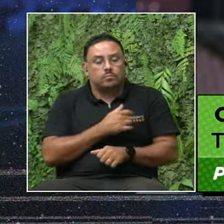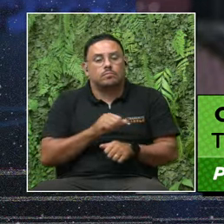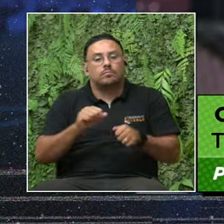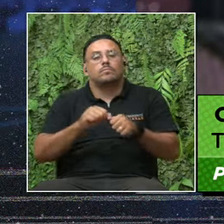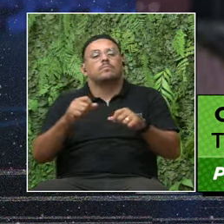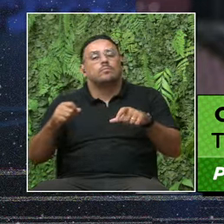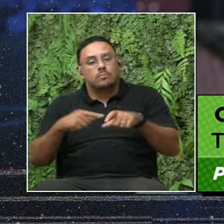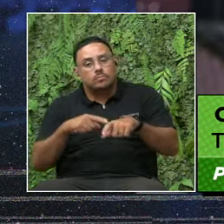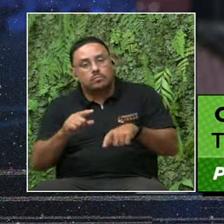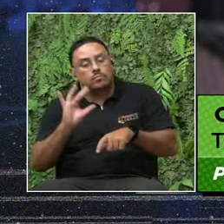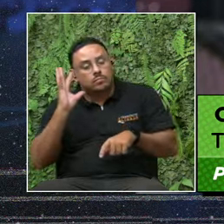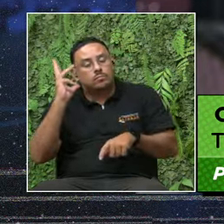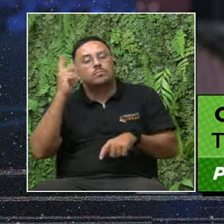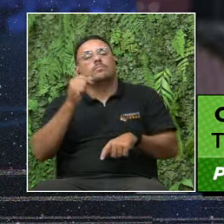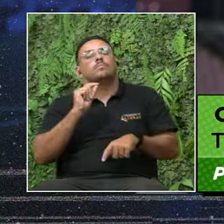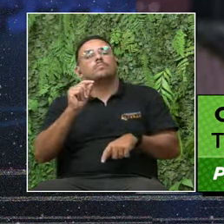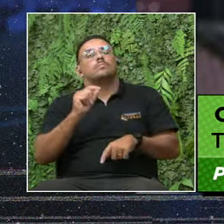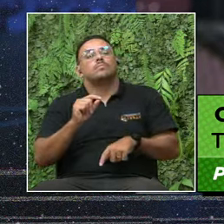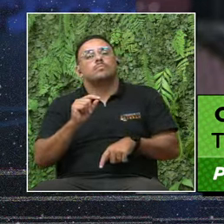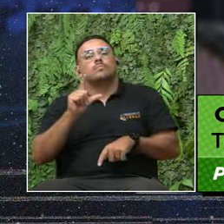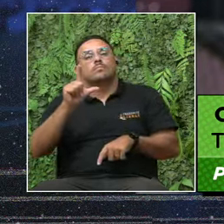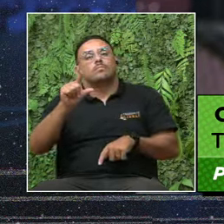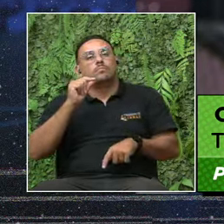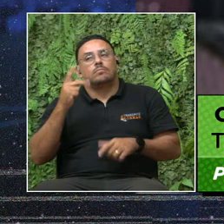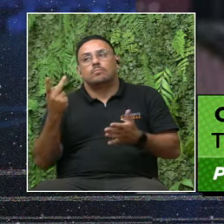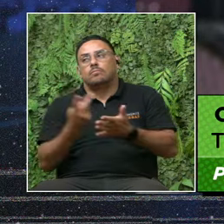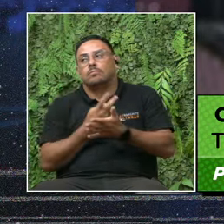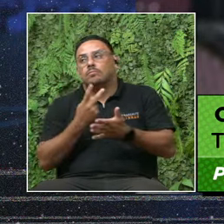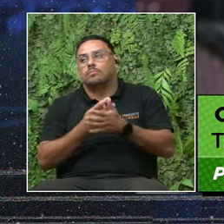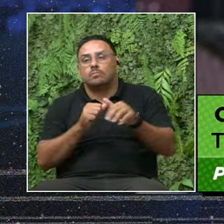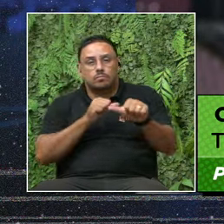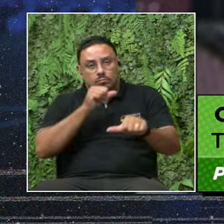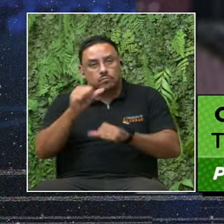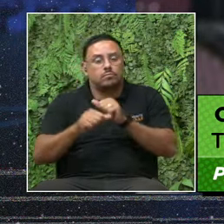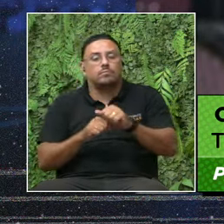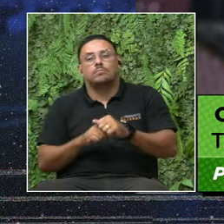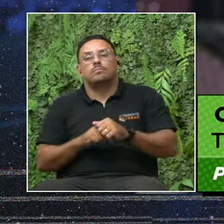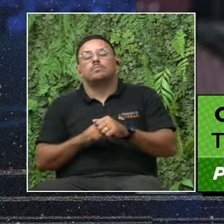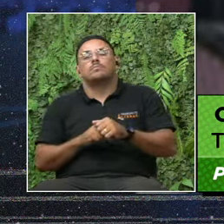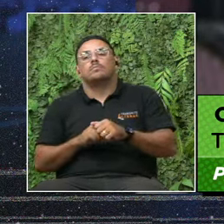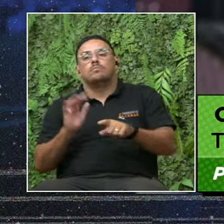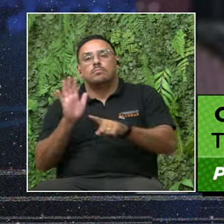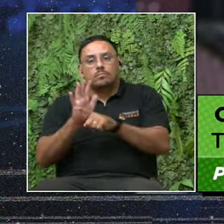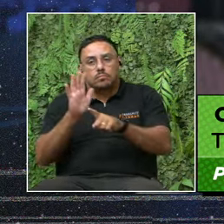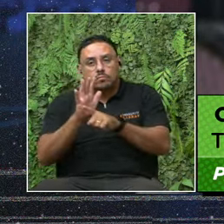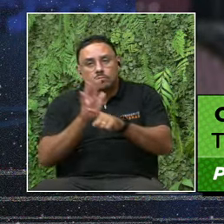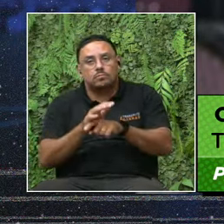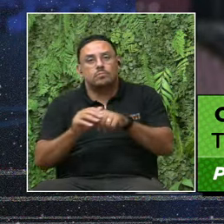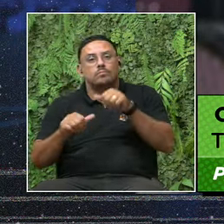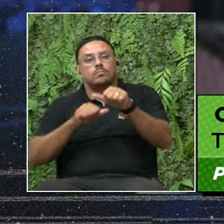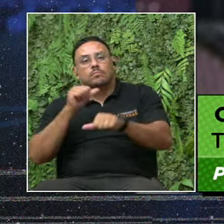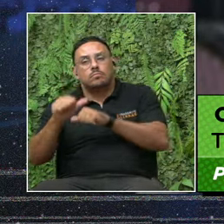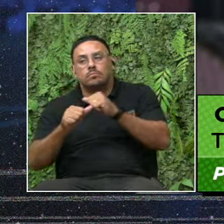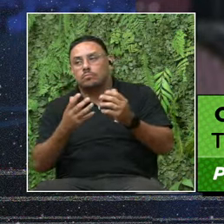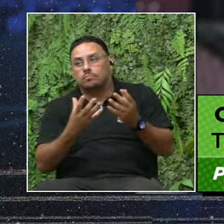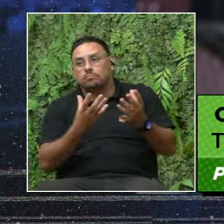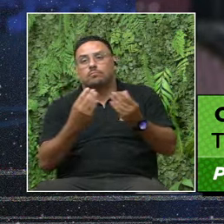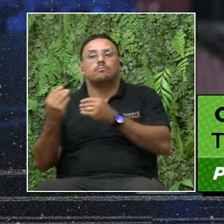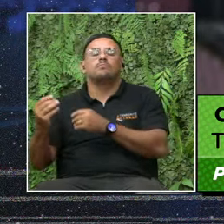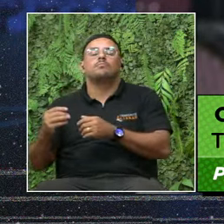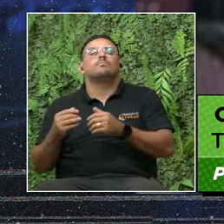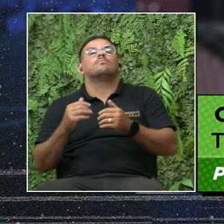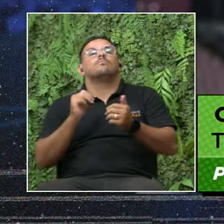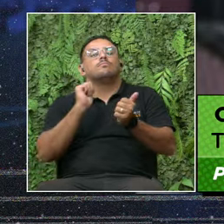Gol você acha que isso não foi determinante para essa virada do Atlético deu moral pro adversário troca muit jogador com